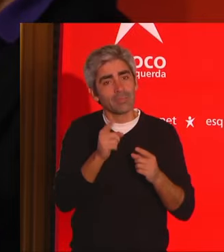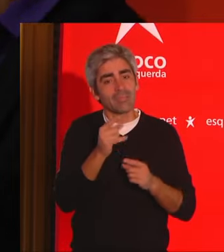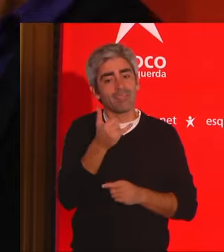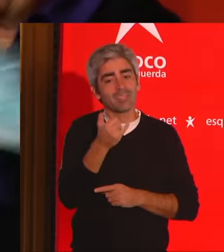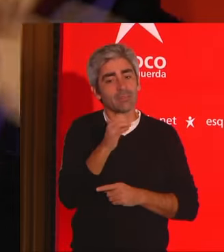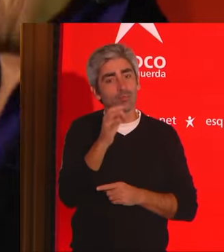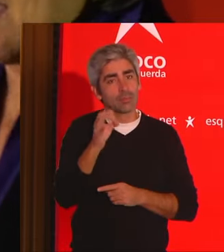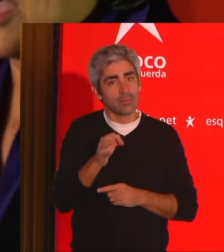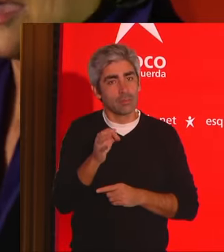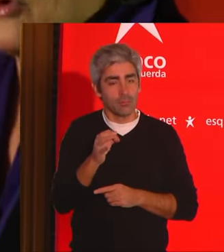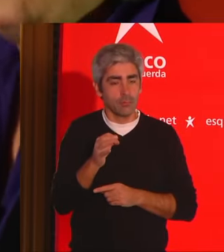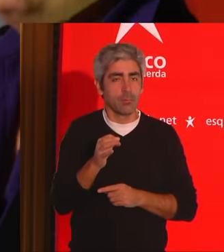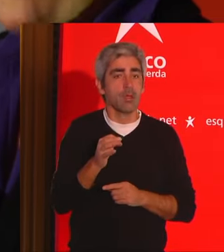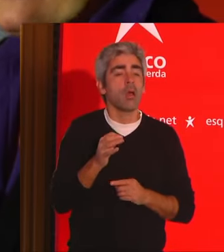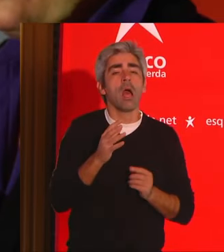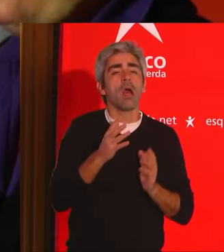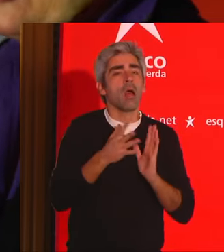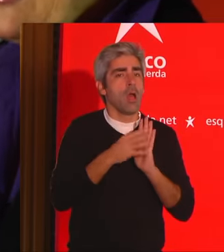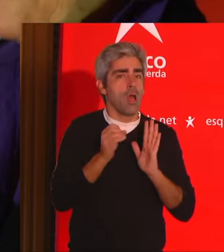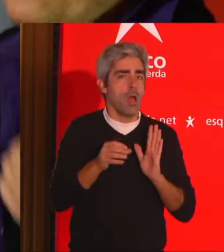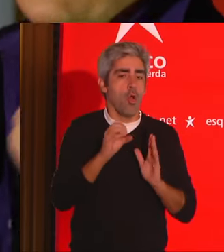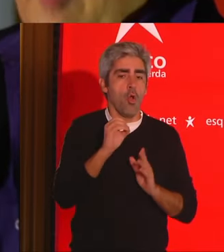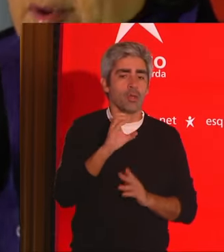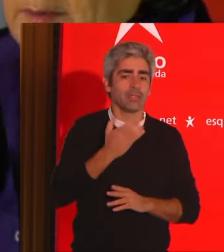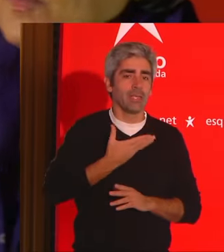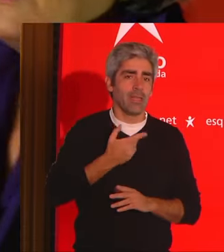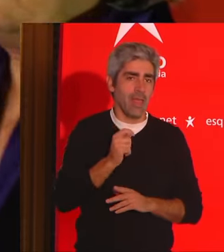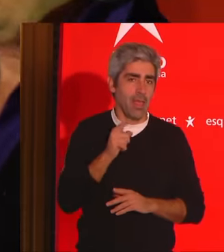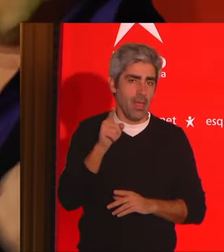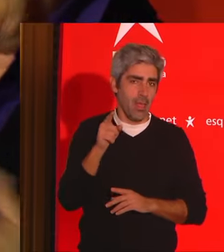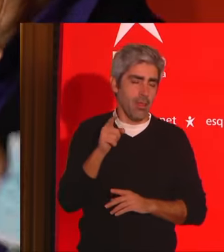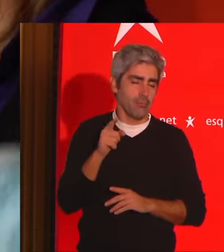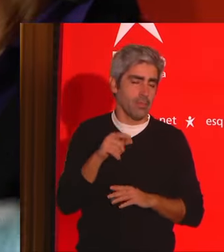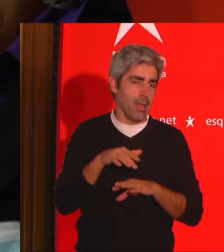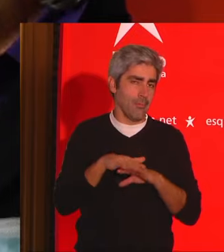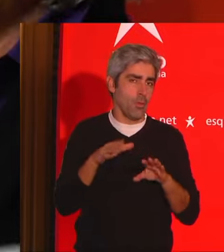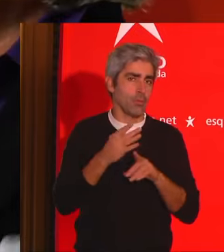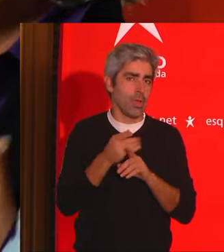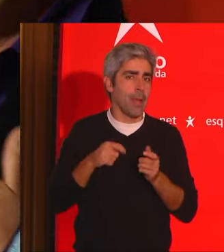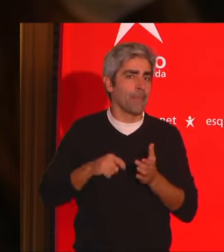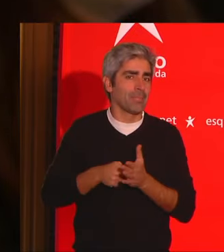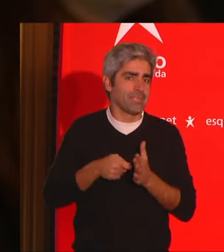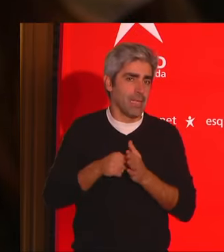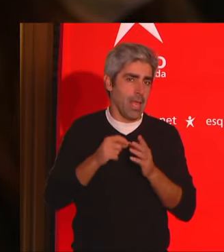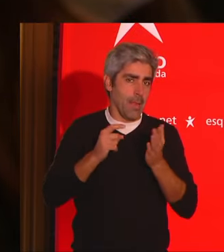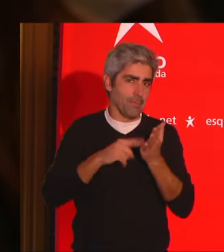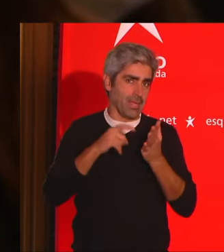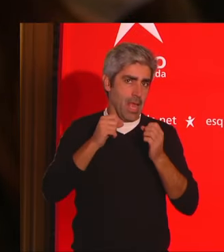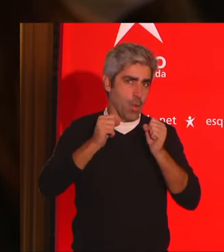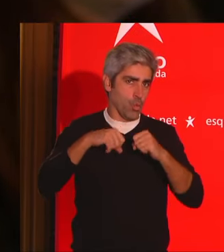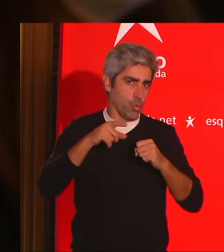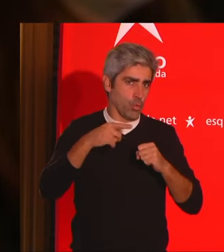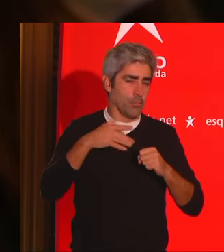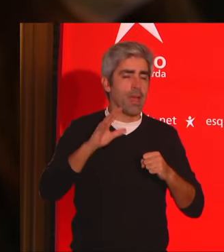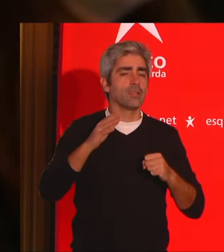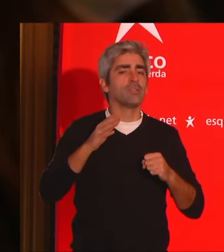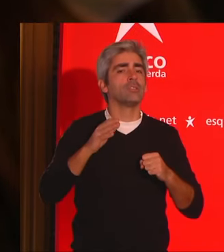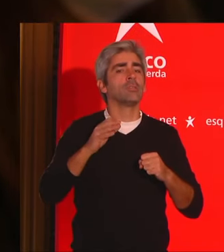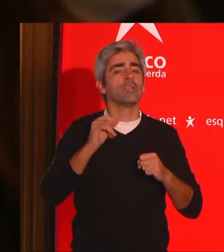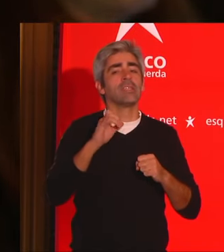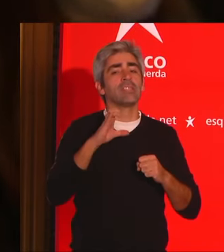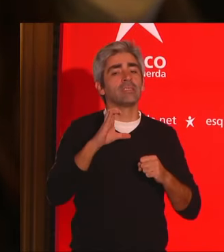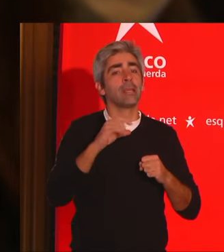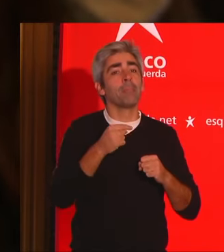25%. Acabou-se no quadro da OCDE por haver, por causa da pressão americana, acordo, mas para um